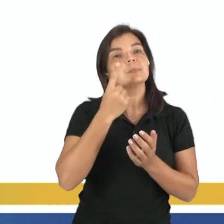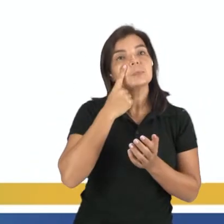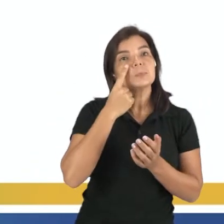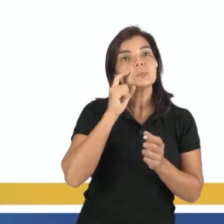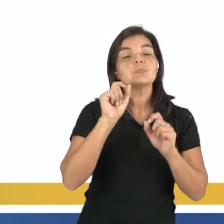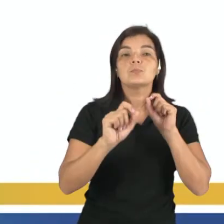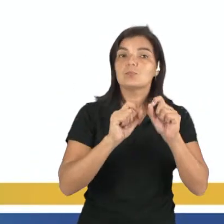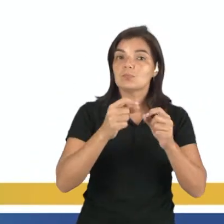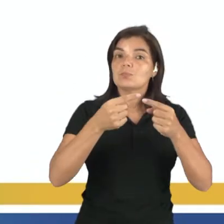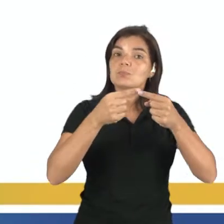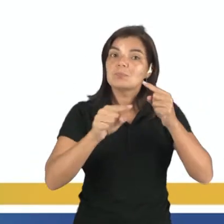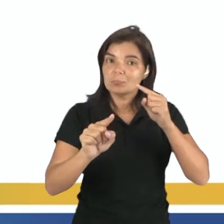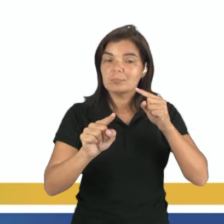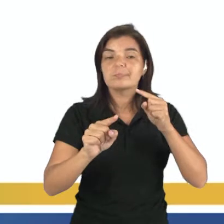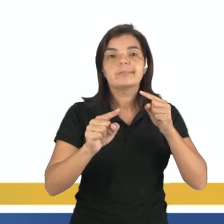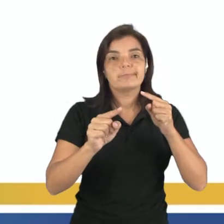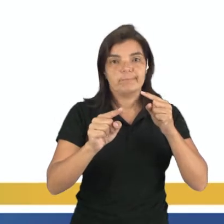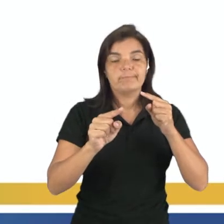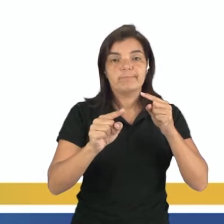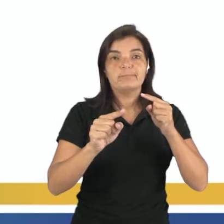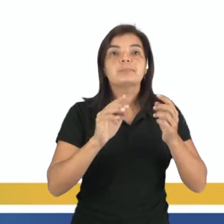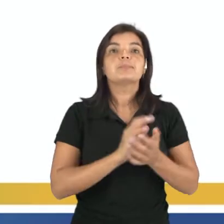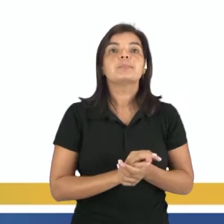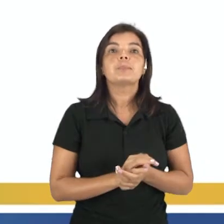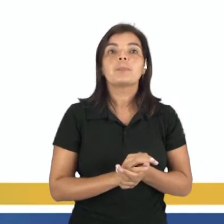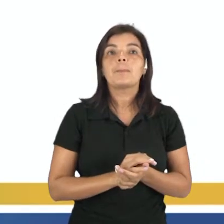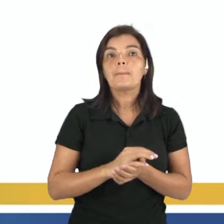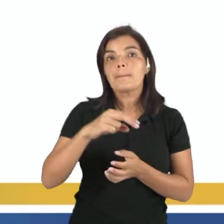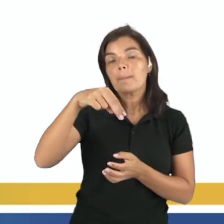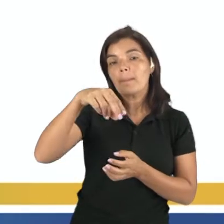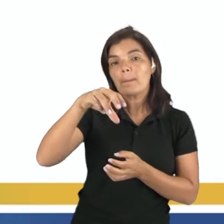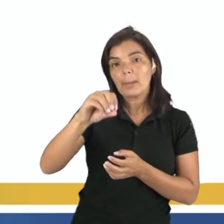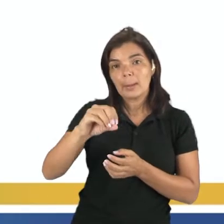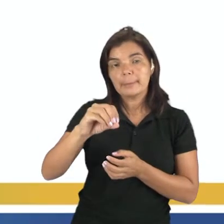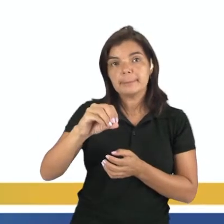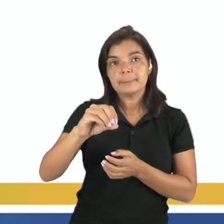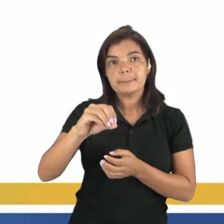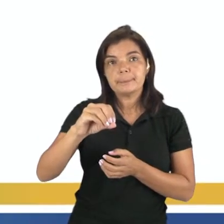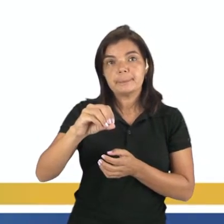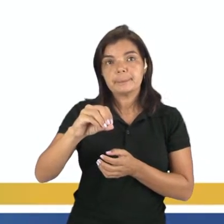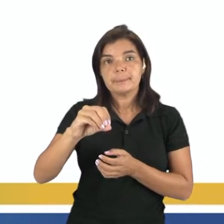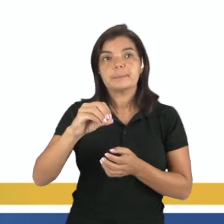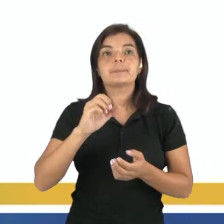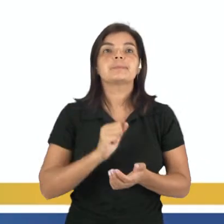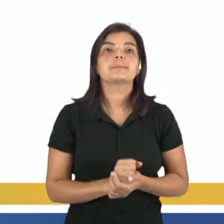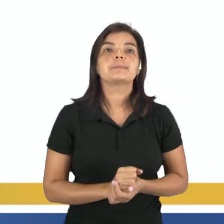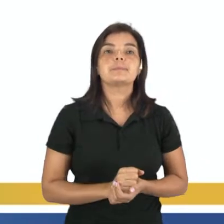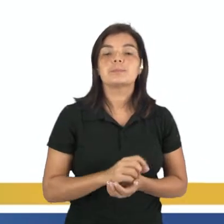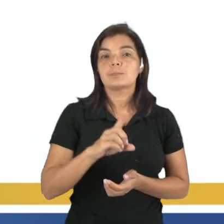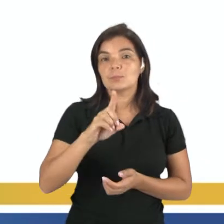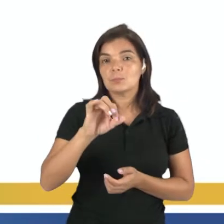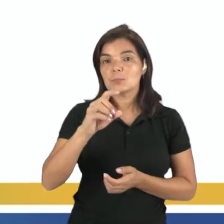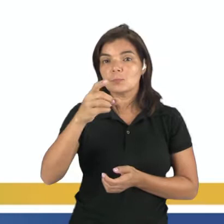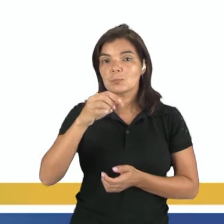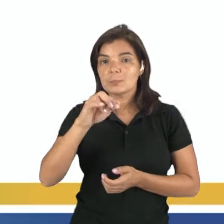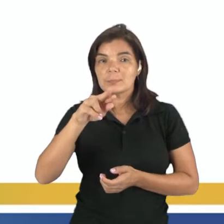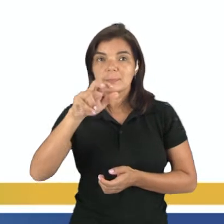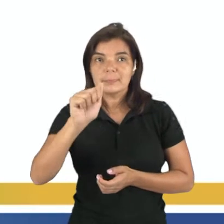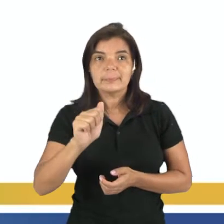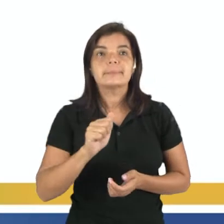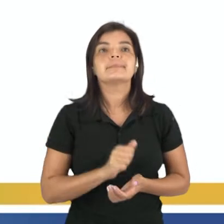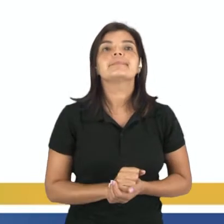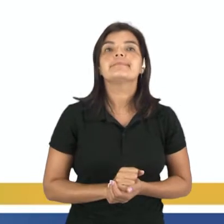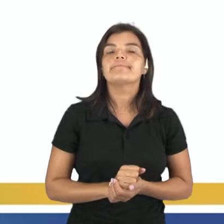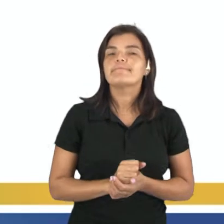que ele foi até proibido em muitos aerosóis, tá? Temos também a presença de óxido de nitrogênio e de